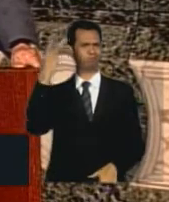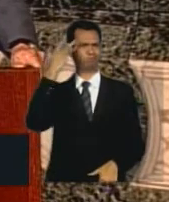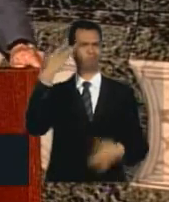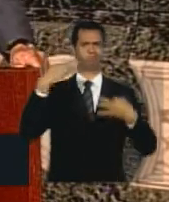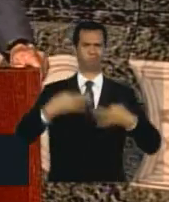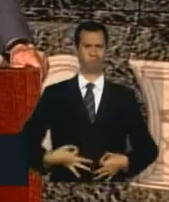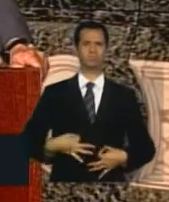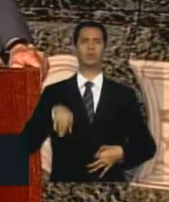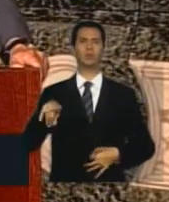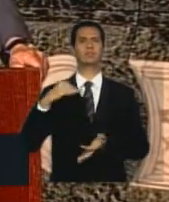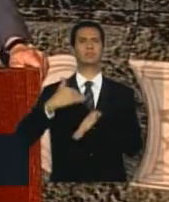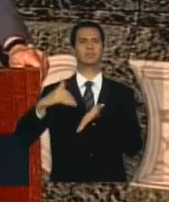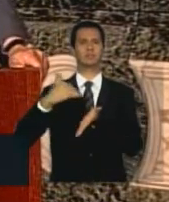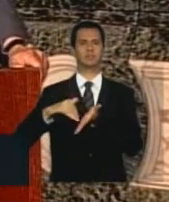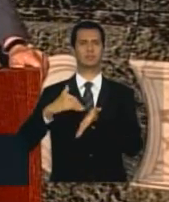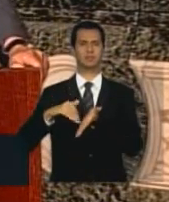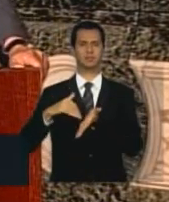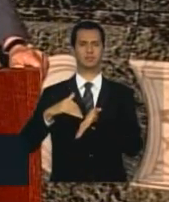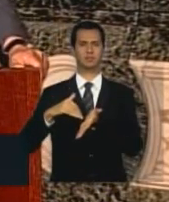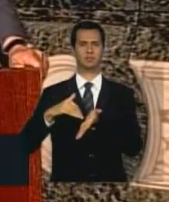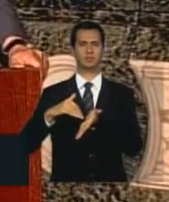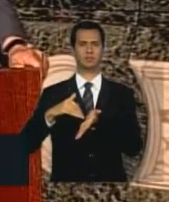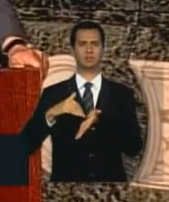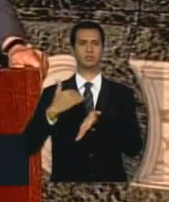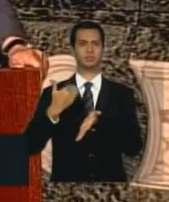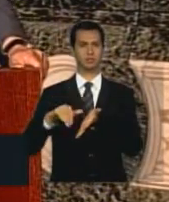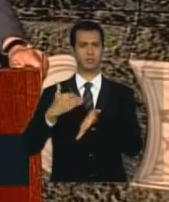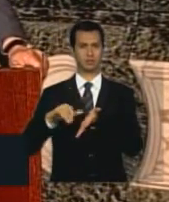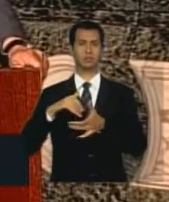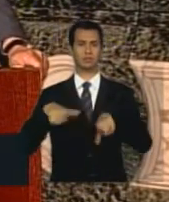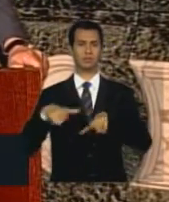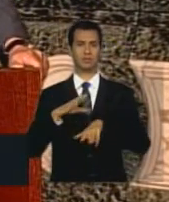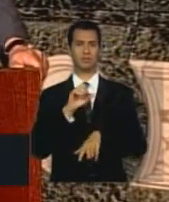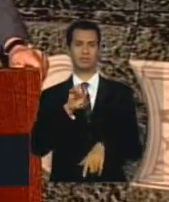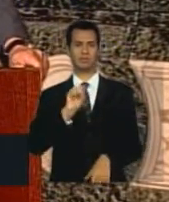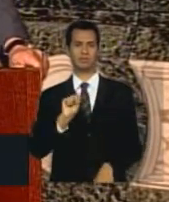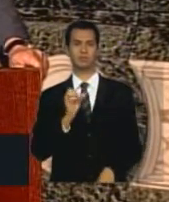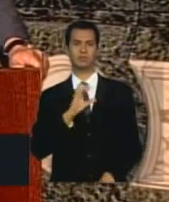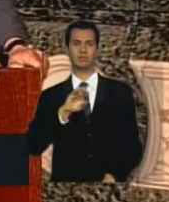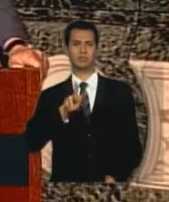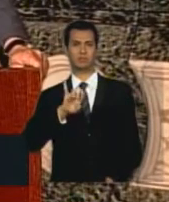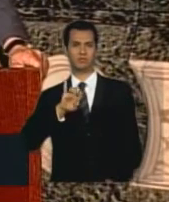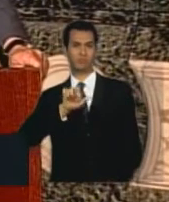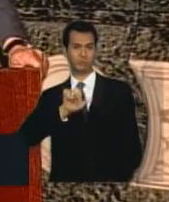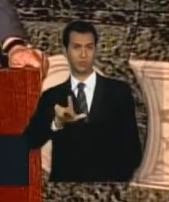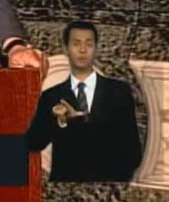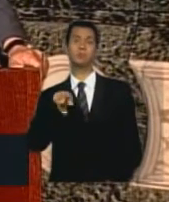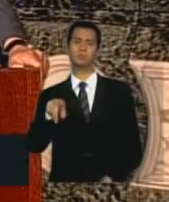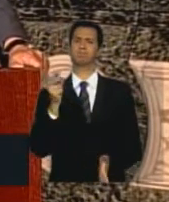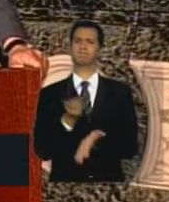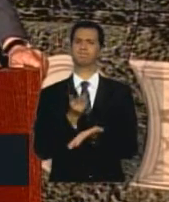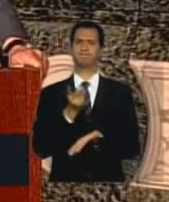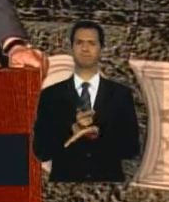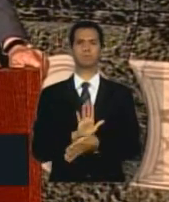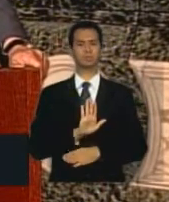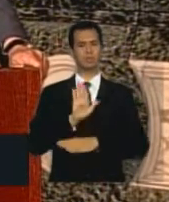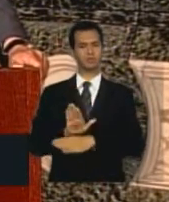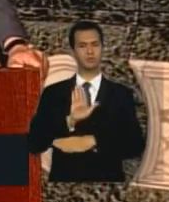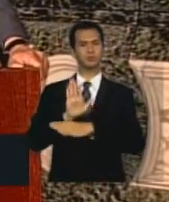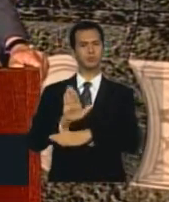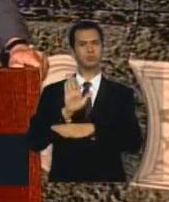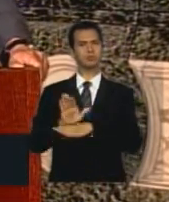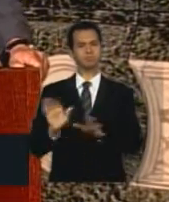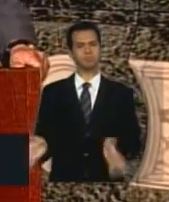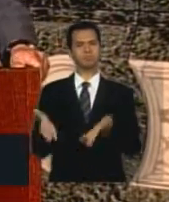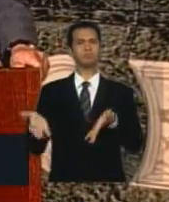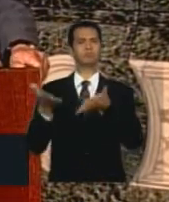feito pelo secretário Pestana, da Casa Civil, sempre apoiado e sempre